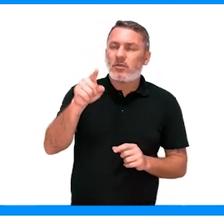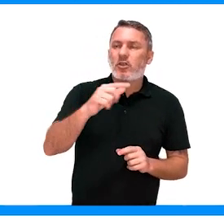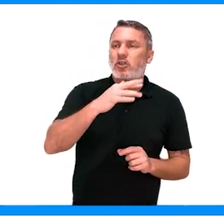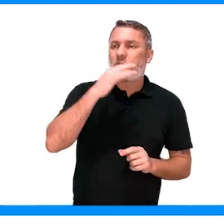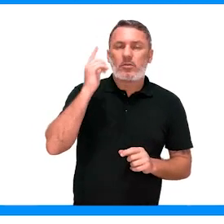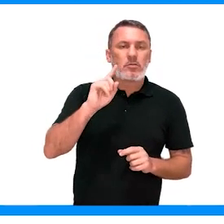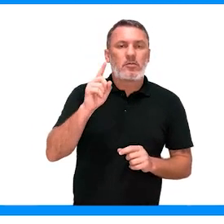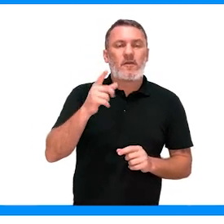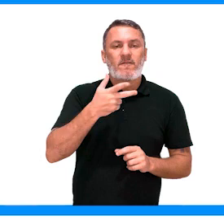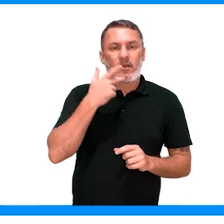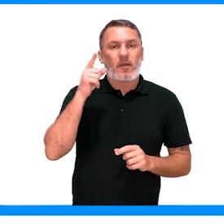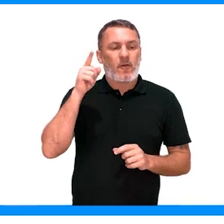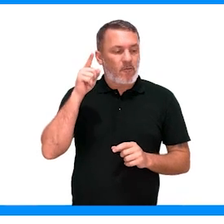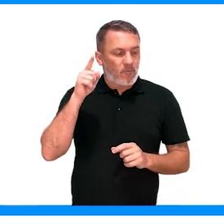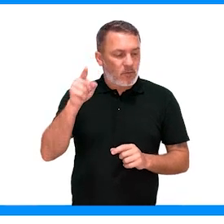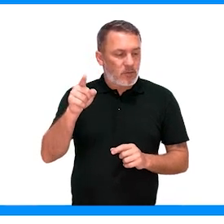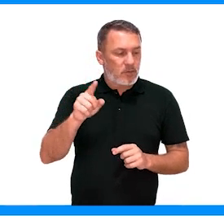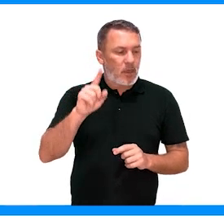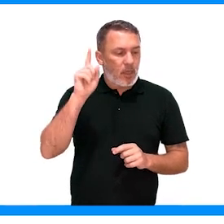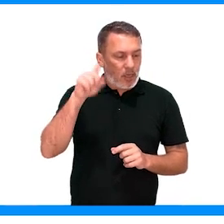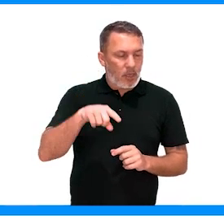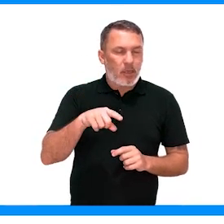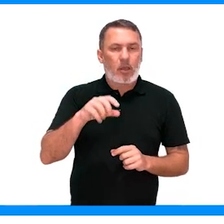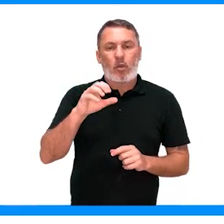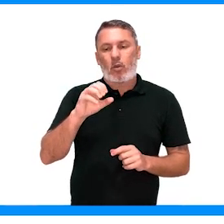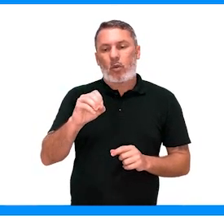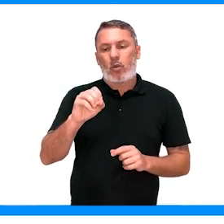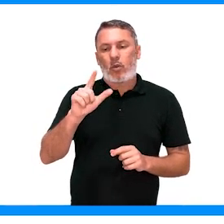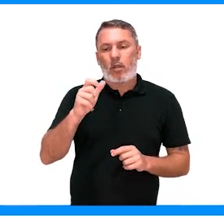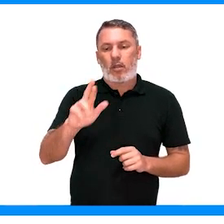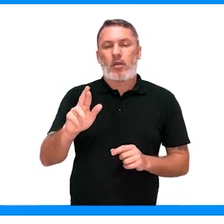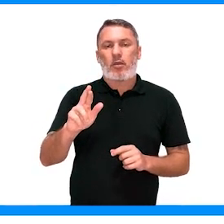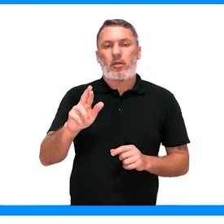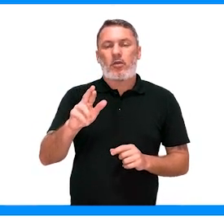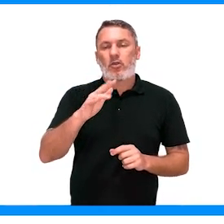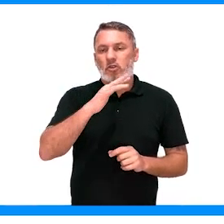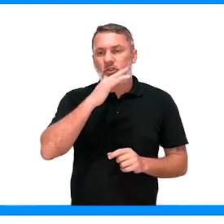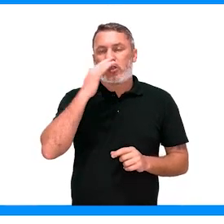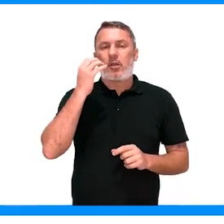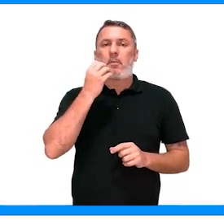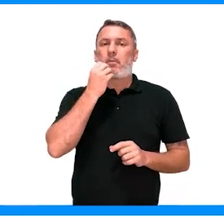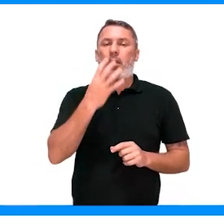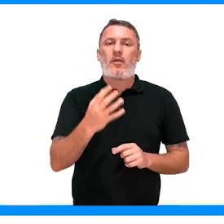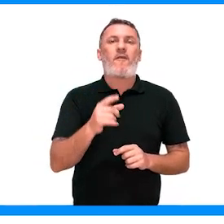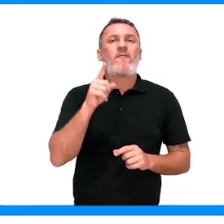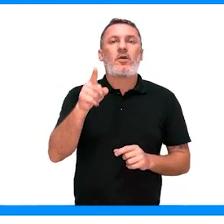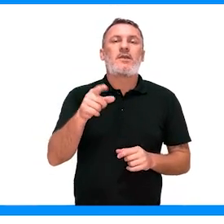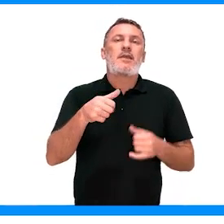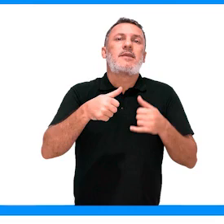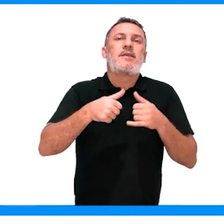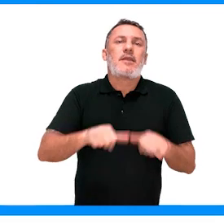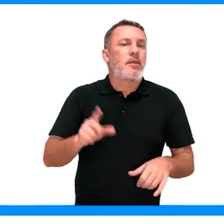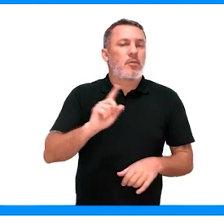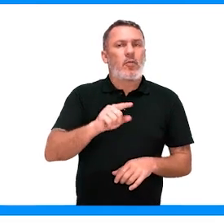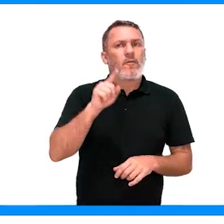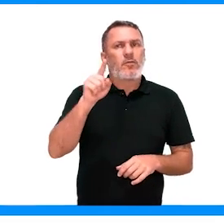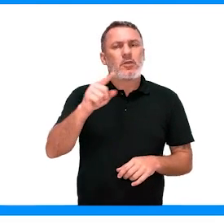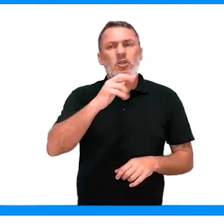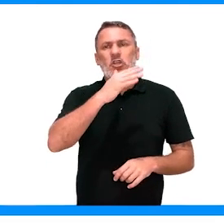está cheirosa. Fala hueles bien, você cheira bem. Em inglês é do mesmo jeito, eu já perguntei para a professora de